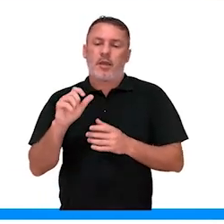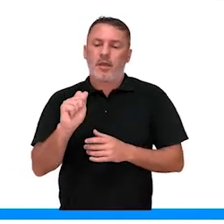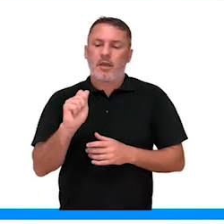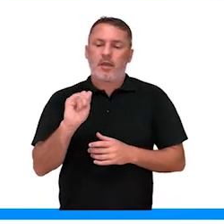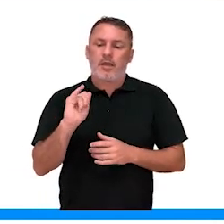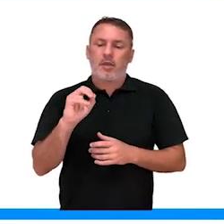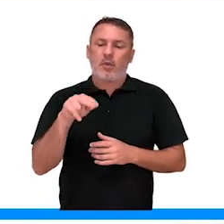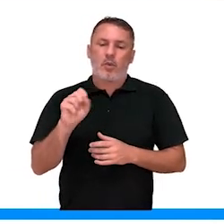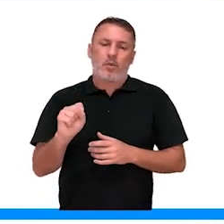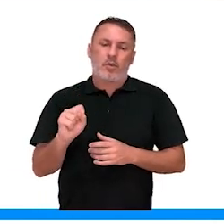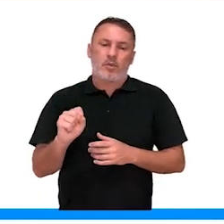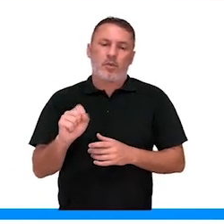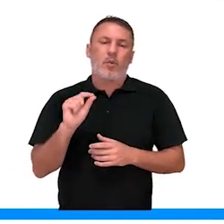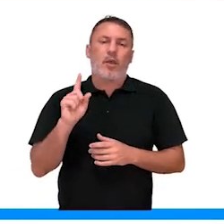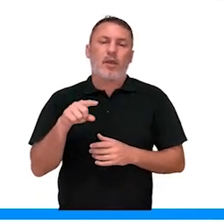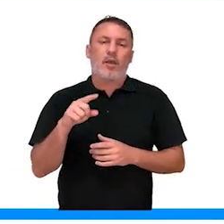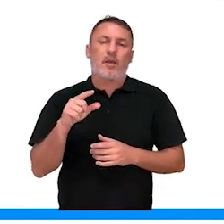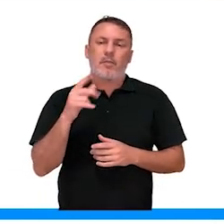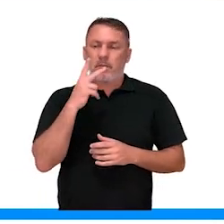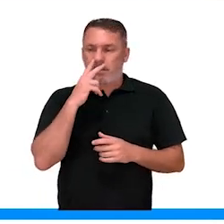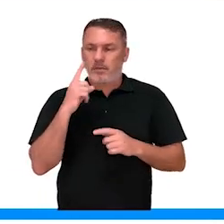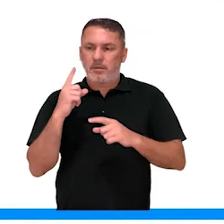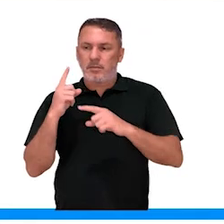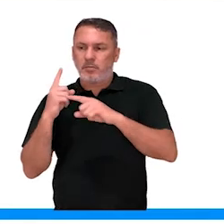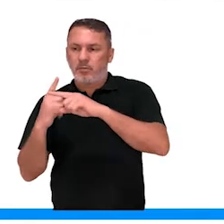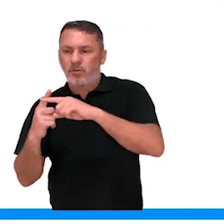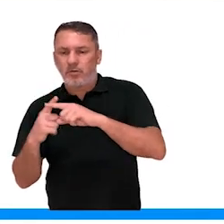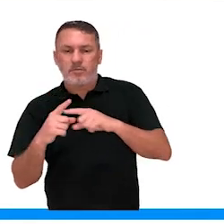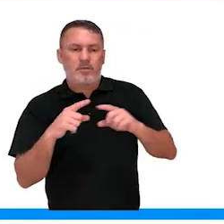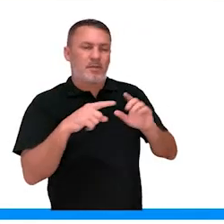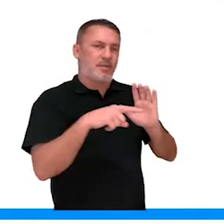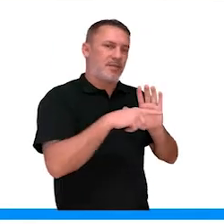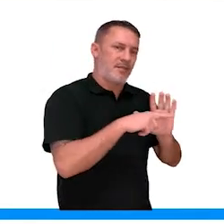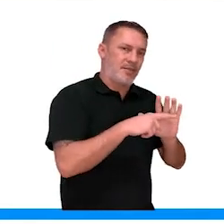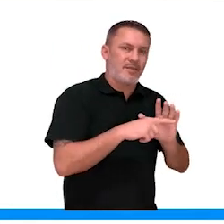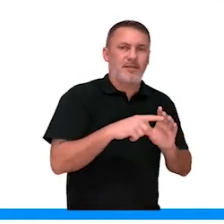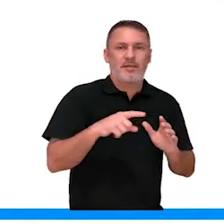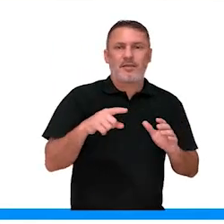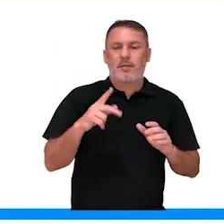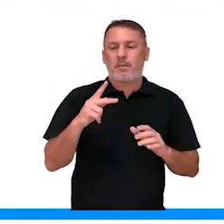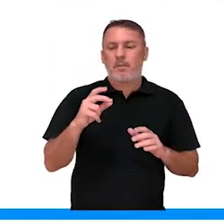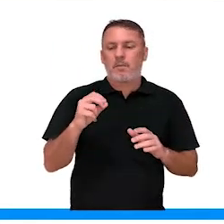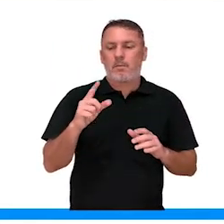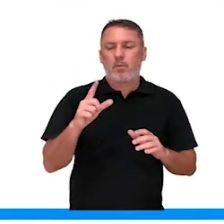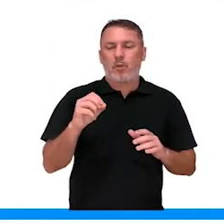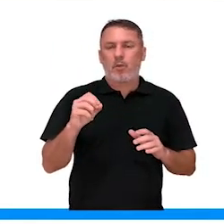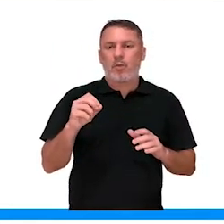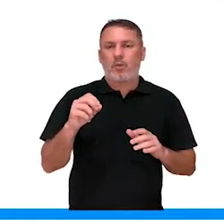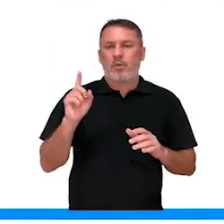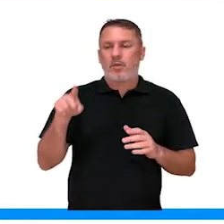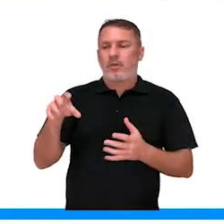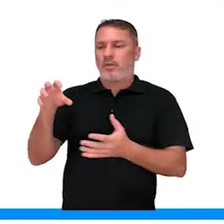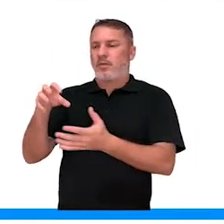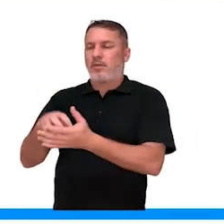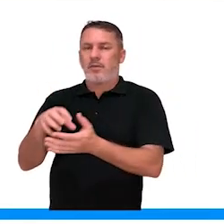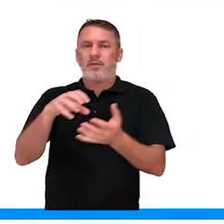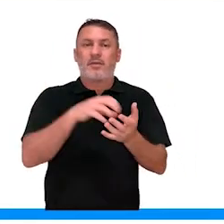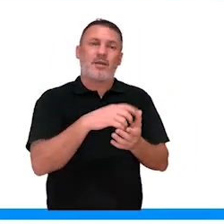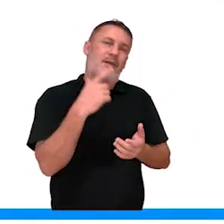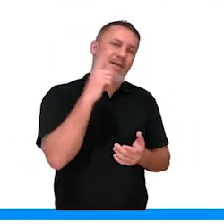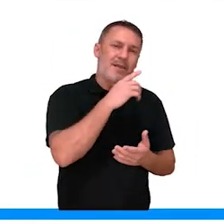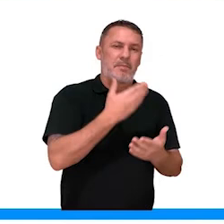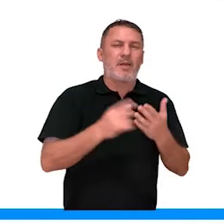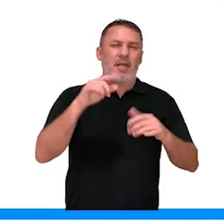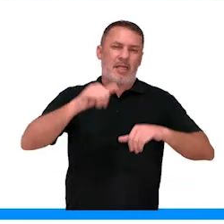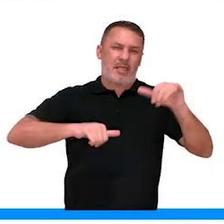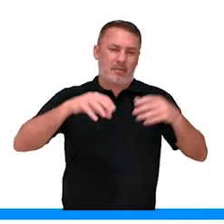ou ânions, né? Aqueles que têm polos positivos ou negativos de acordo com elétrons ganhados ou